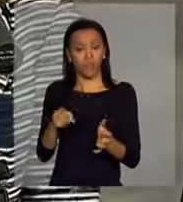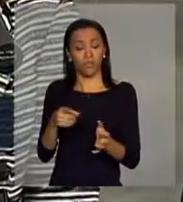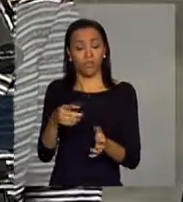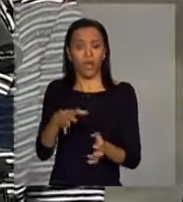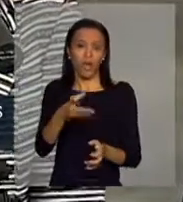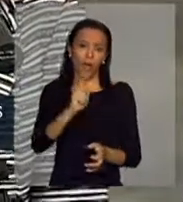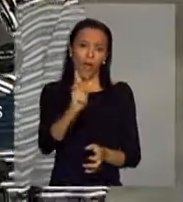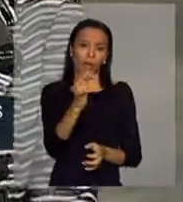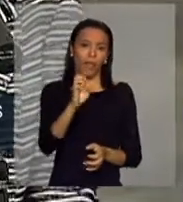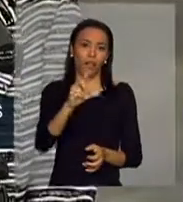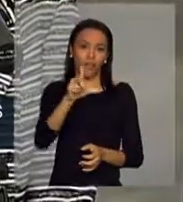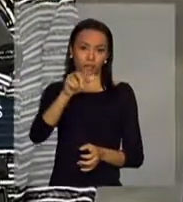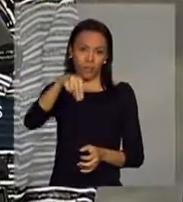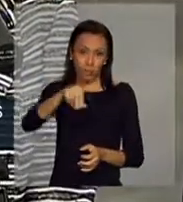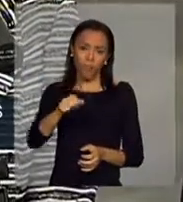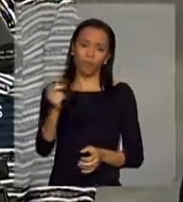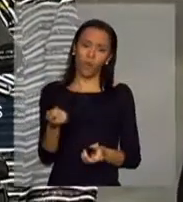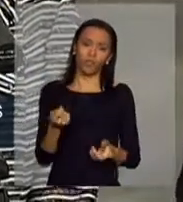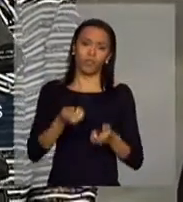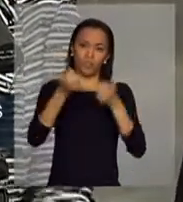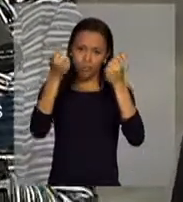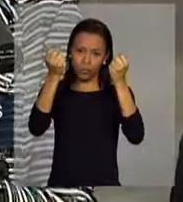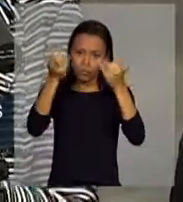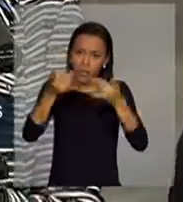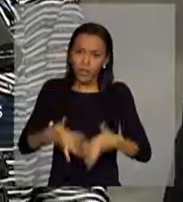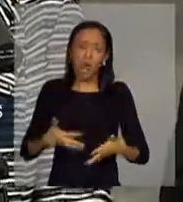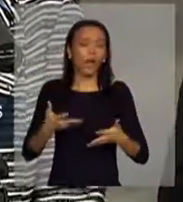colocar os pontos que nós